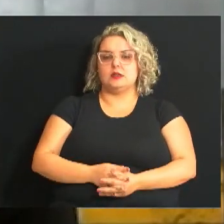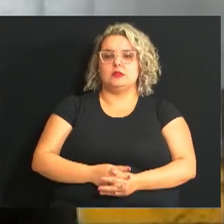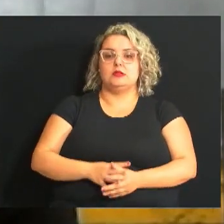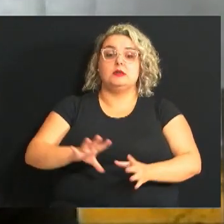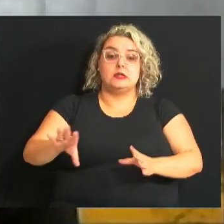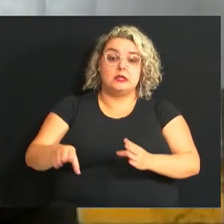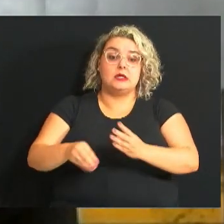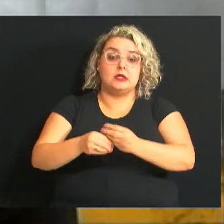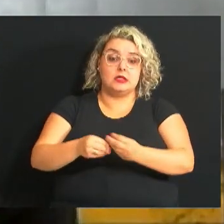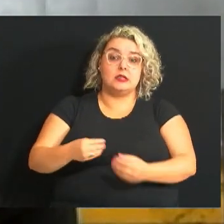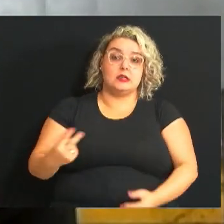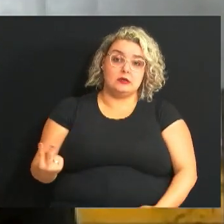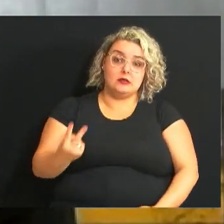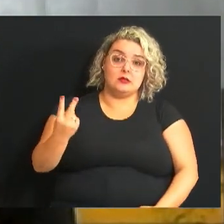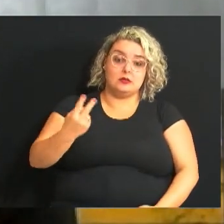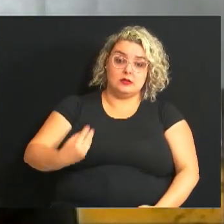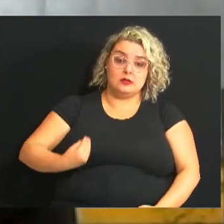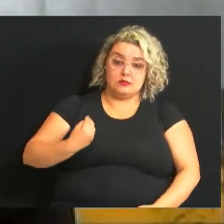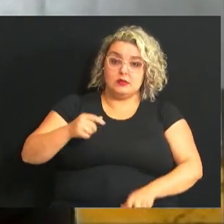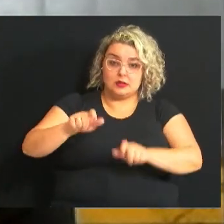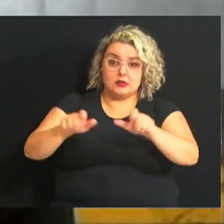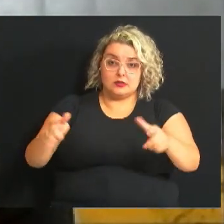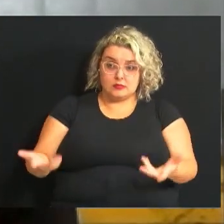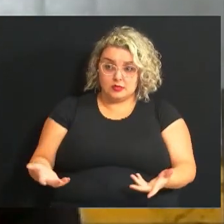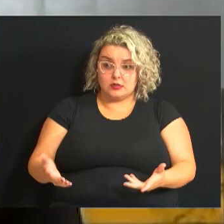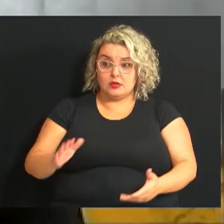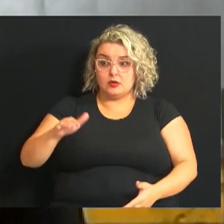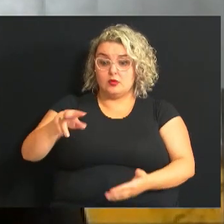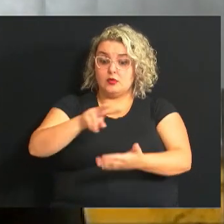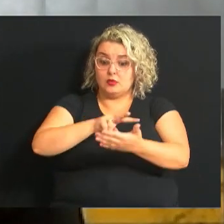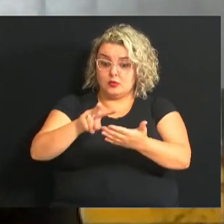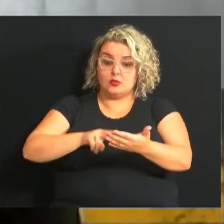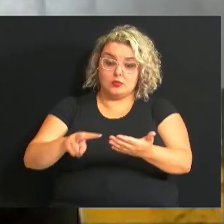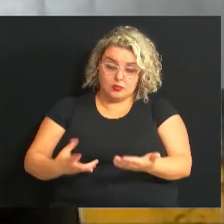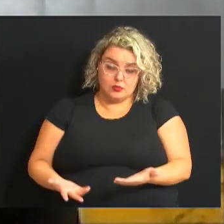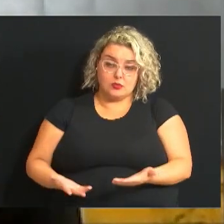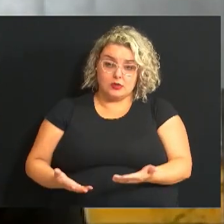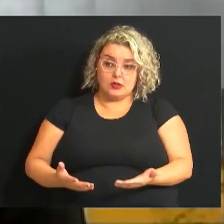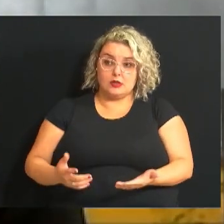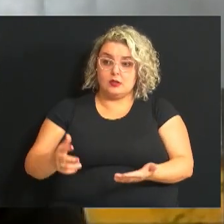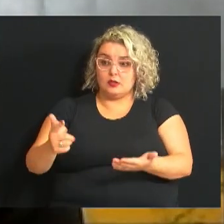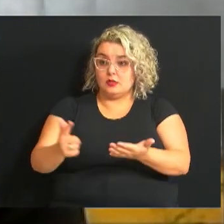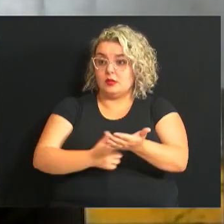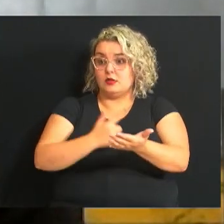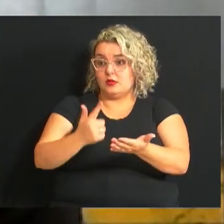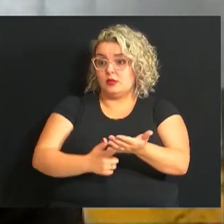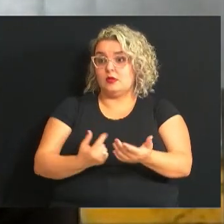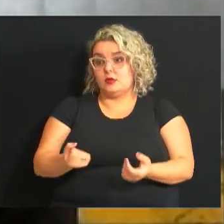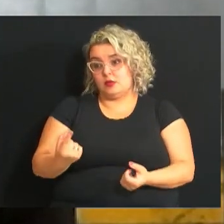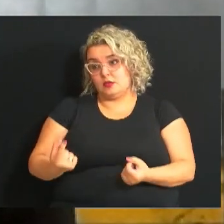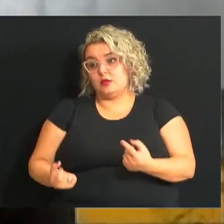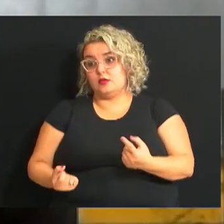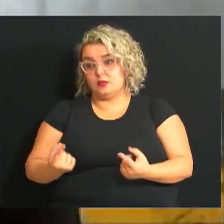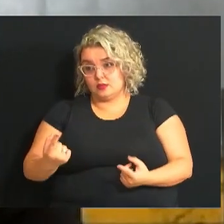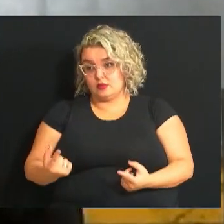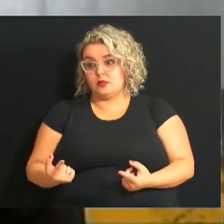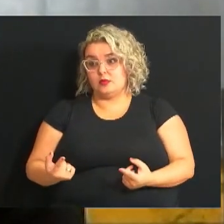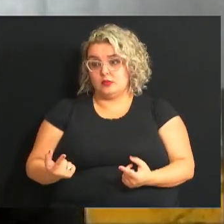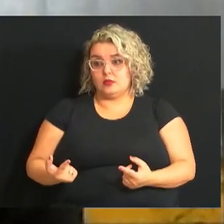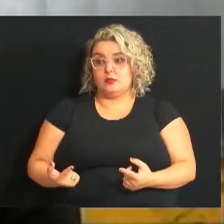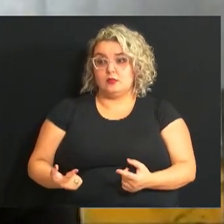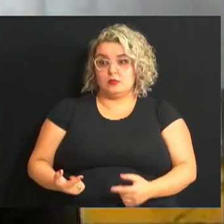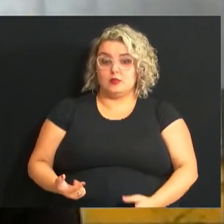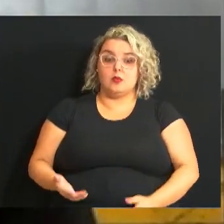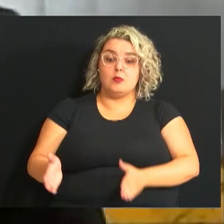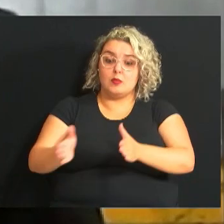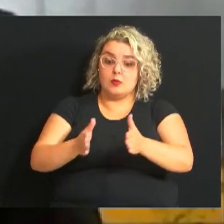outras pessoas, né? Então, como eu leio muitos livros, alguns livros a gente tem que estar com a atmosfera certa para ler. Então,